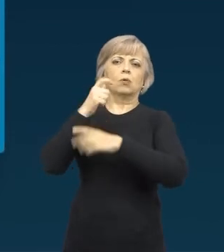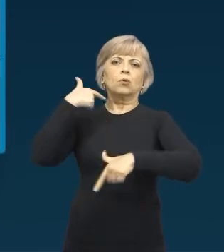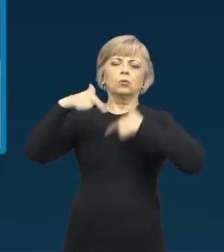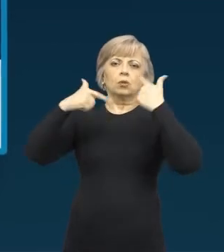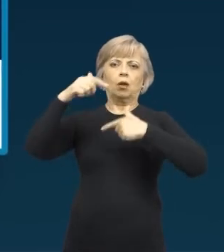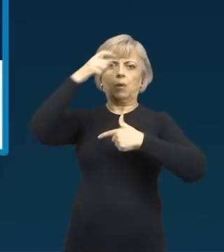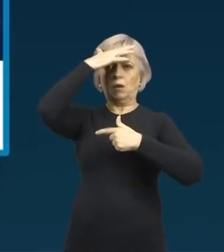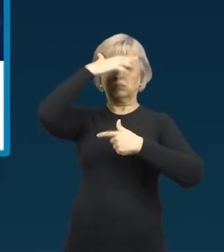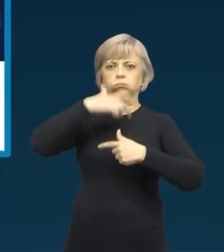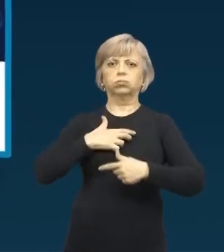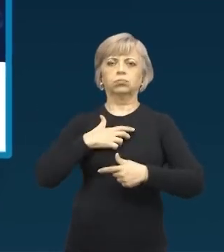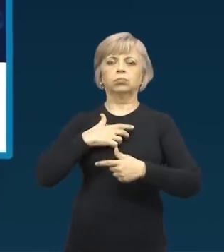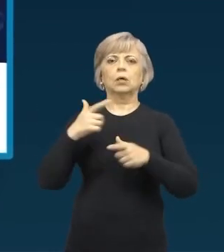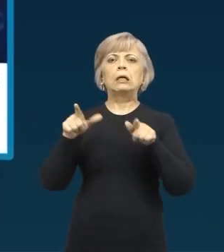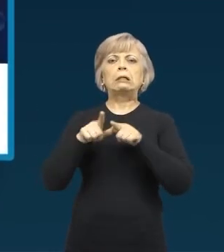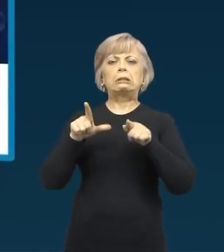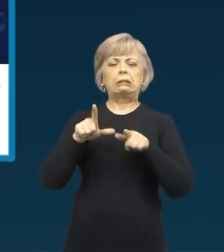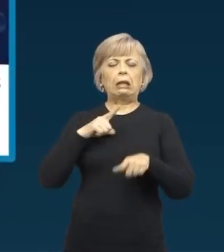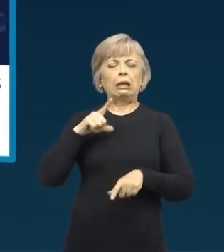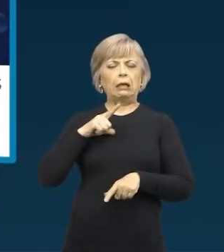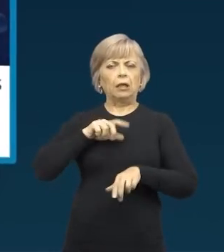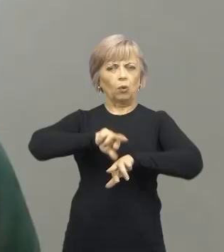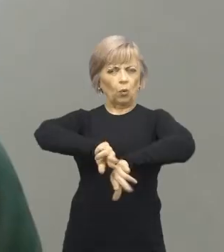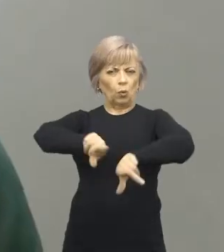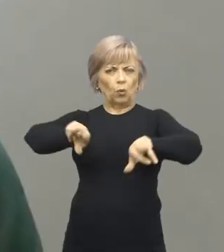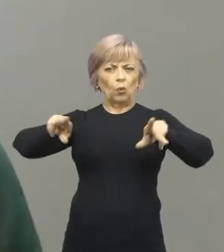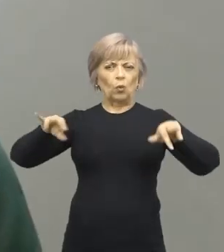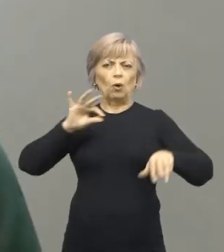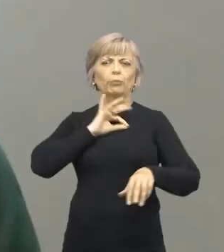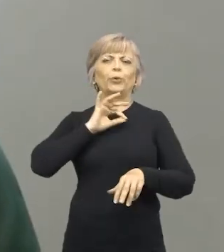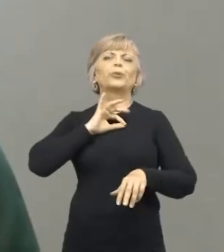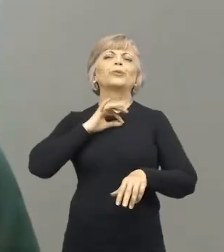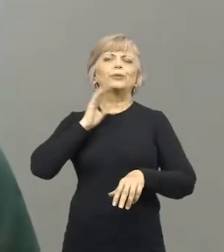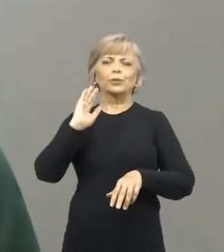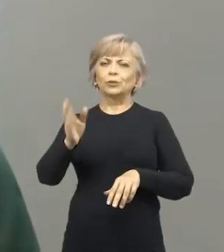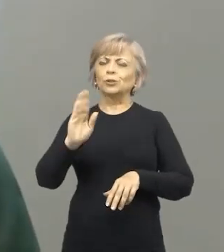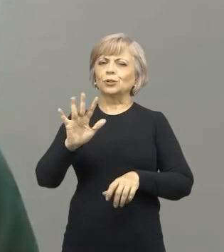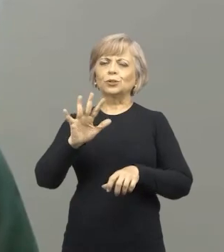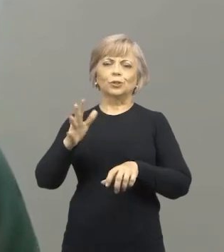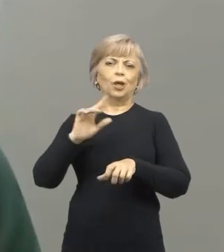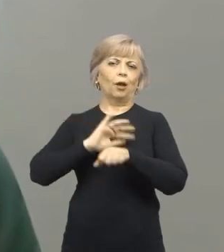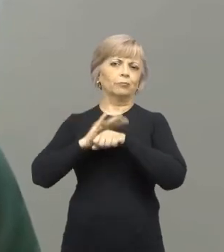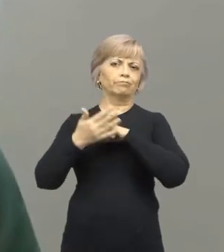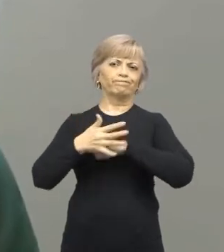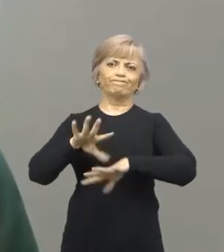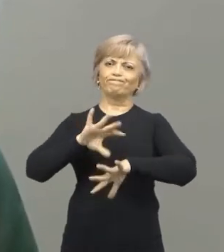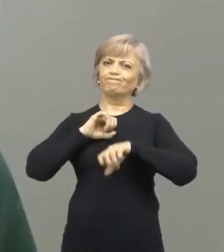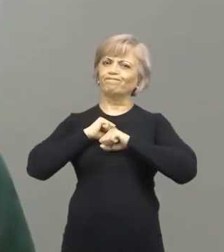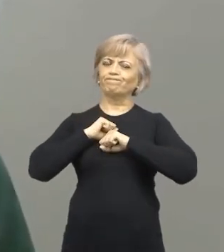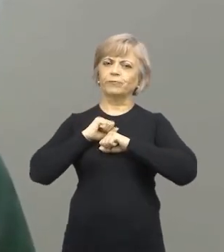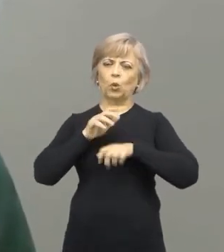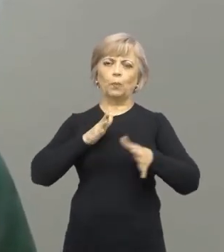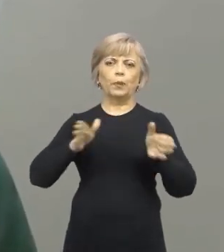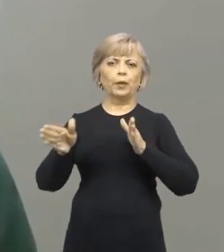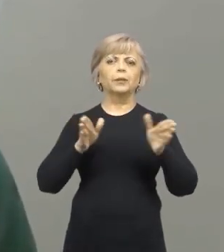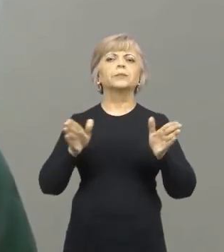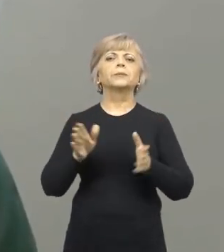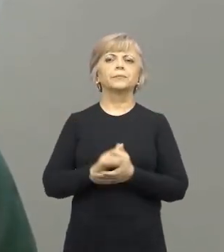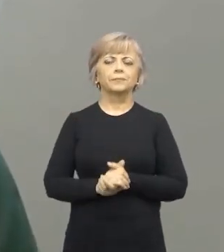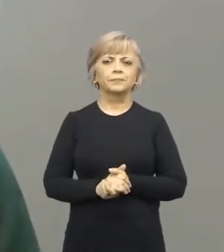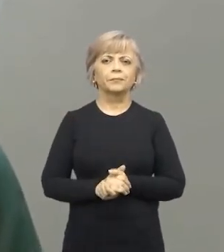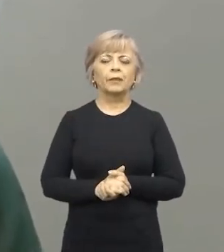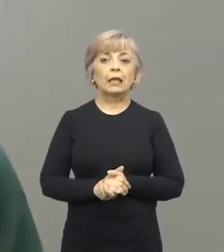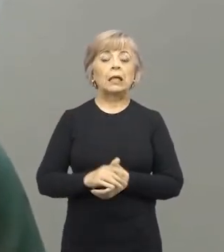porque houve um grande número de policiais militares que foram contaminados também no período de pandemia,